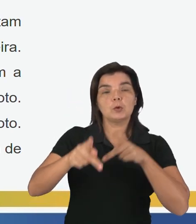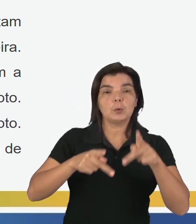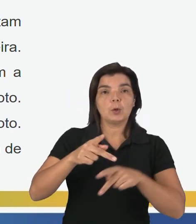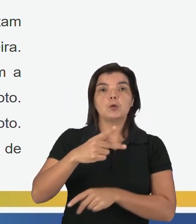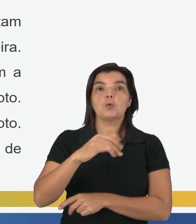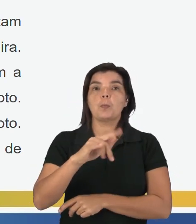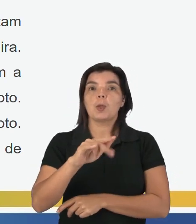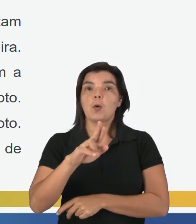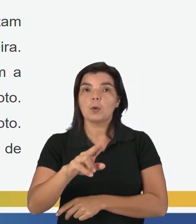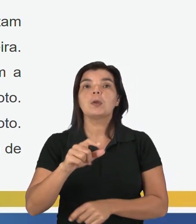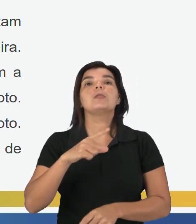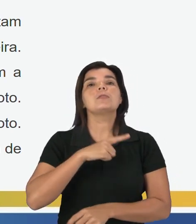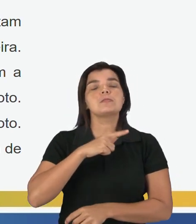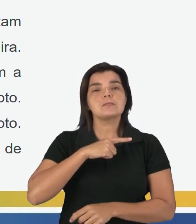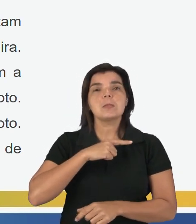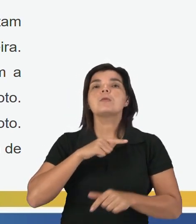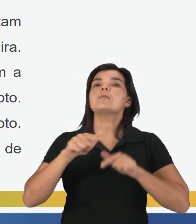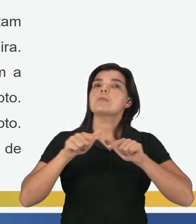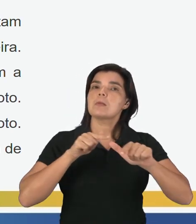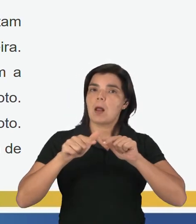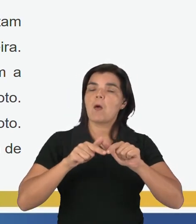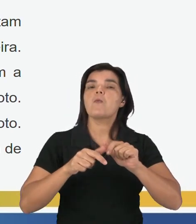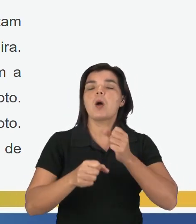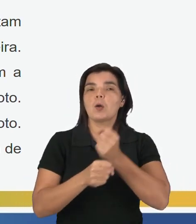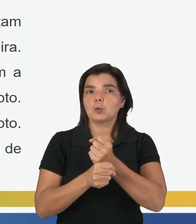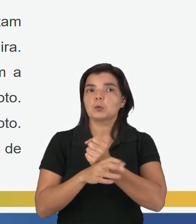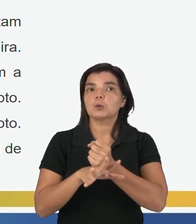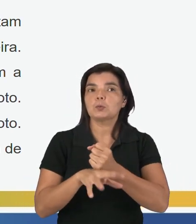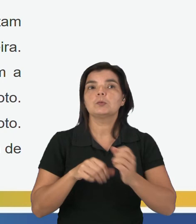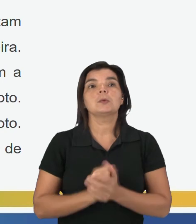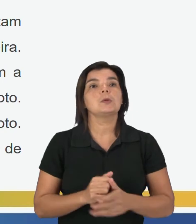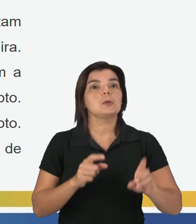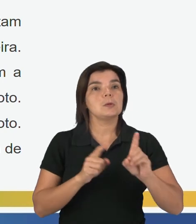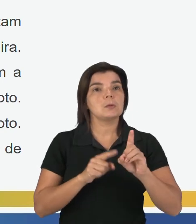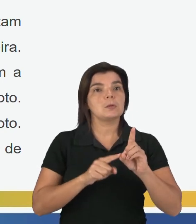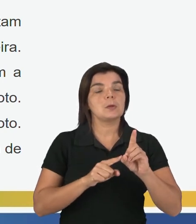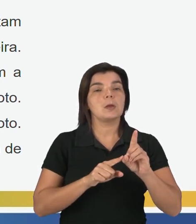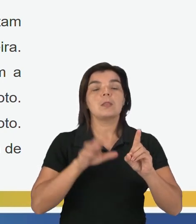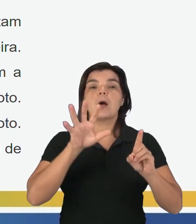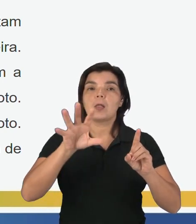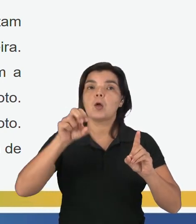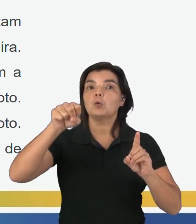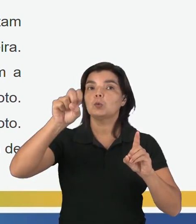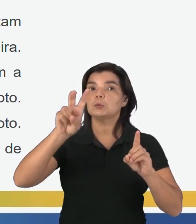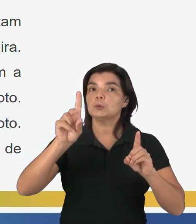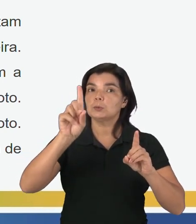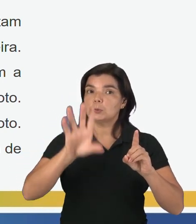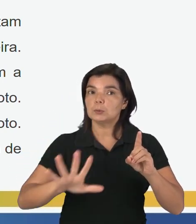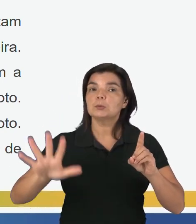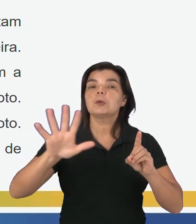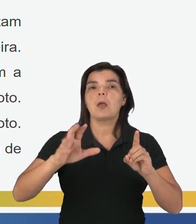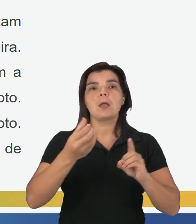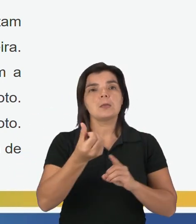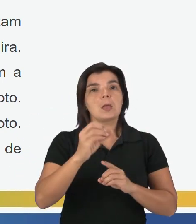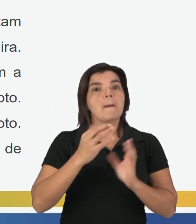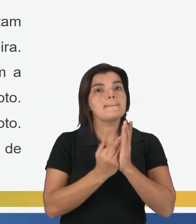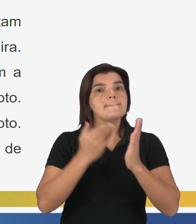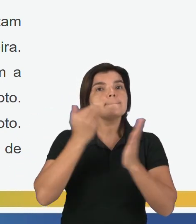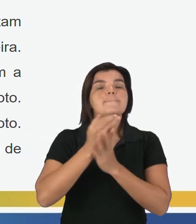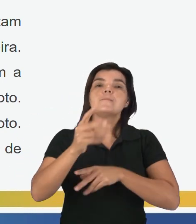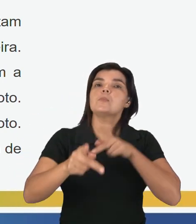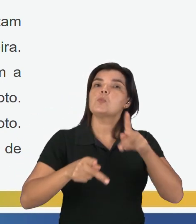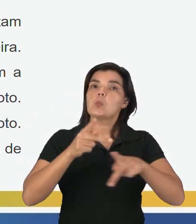da população do Piauí possui serviço de coleta de esgoto. Letra D. Na região sudeste, mais de